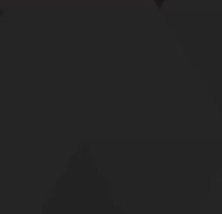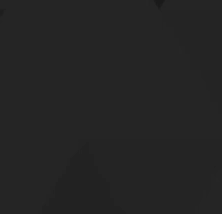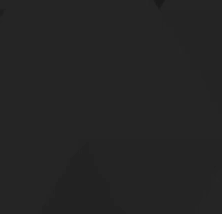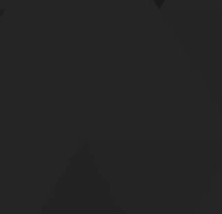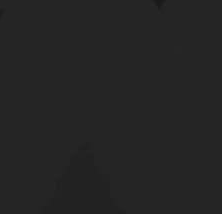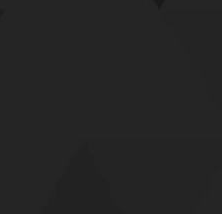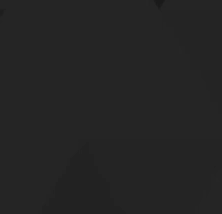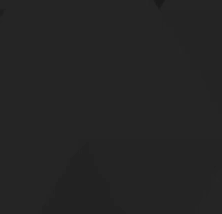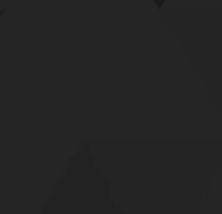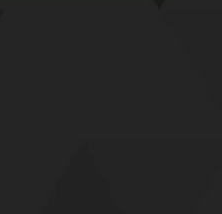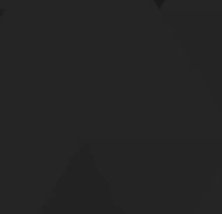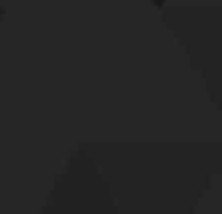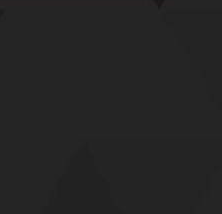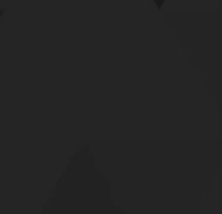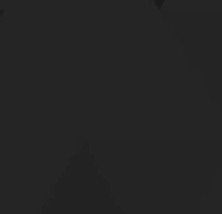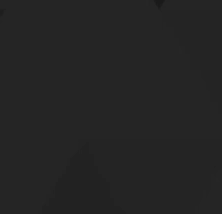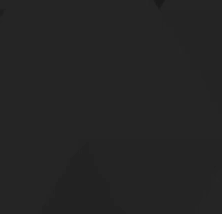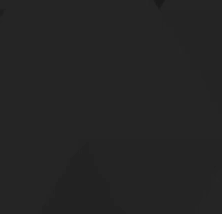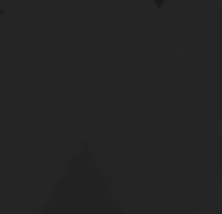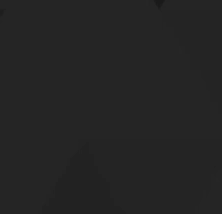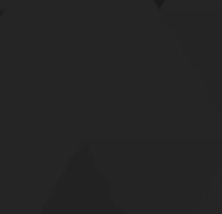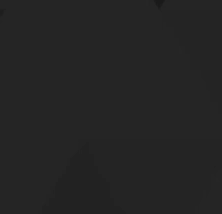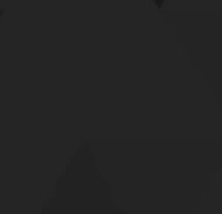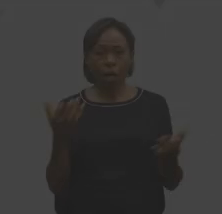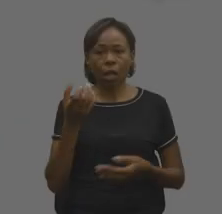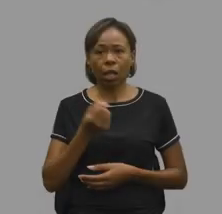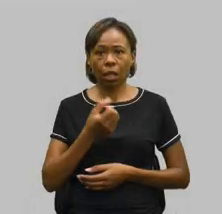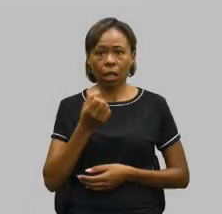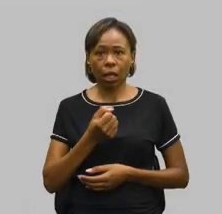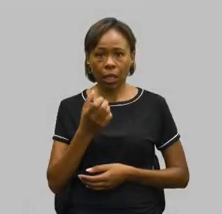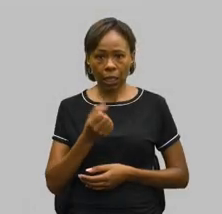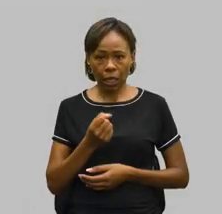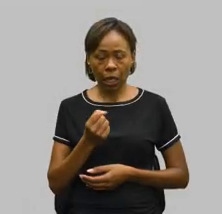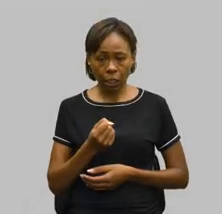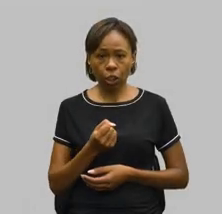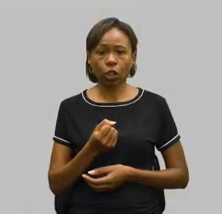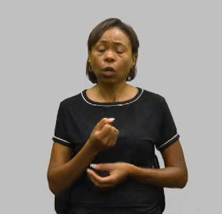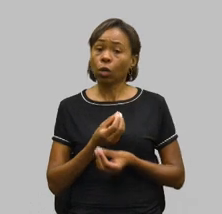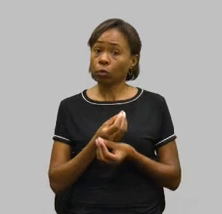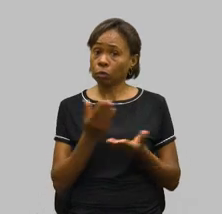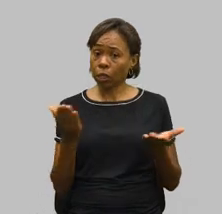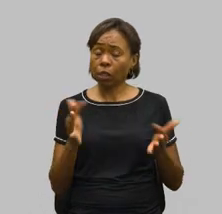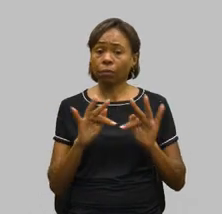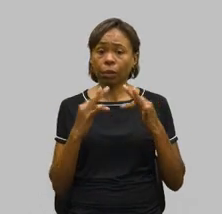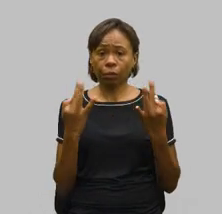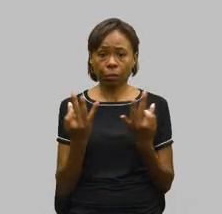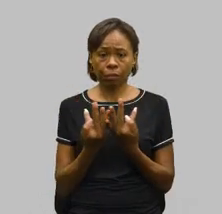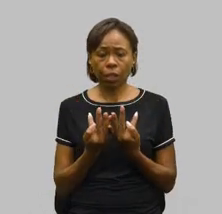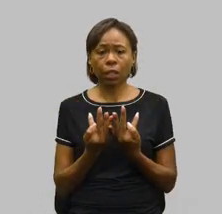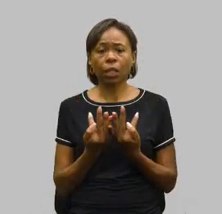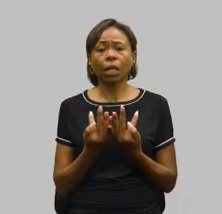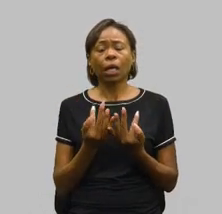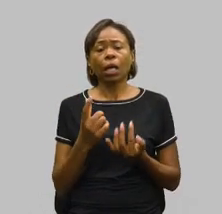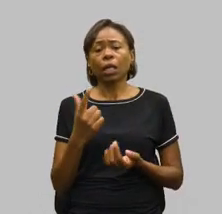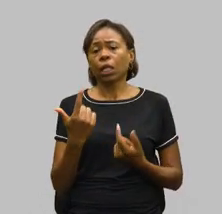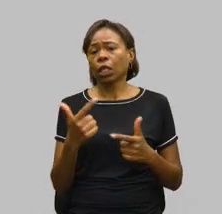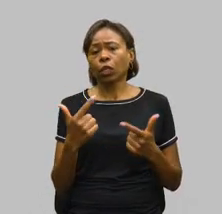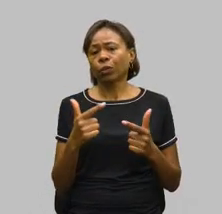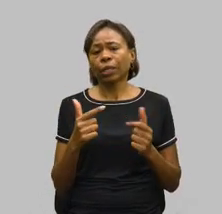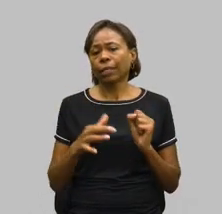infância que foi a distribuição de leite para que será a distribuição de leite para Famílias em situação de vulnerabilidade